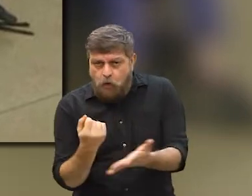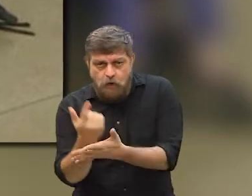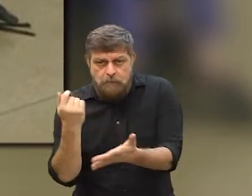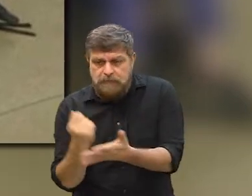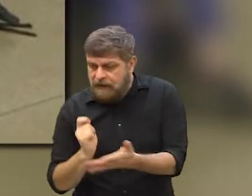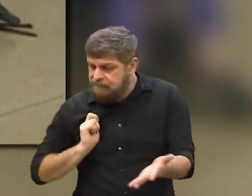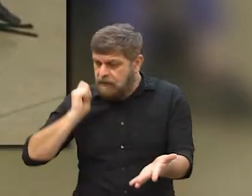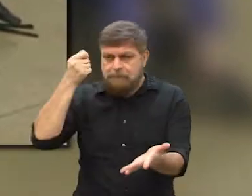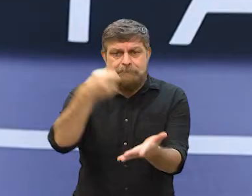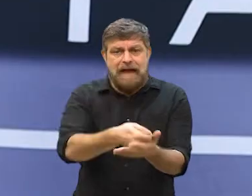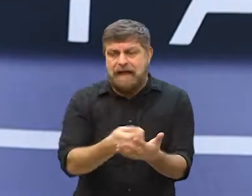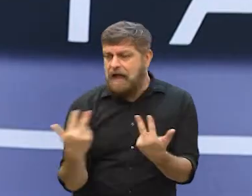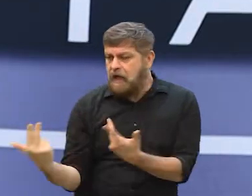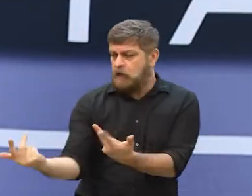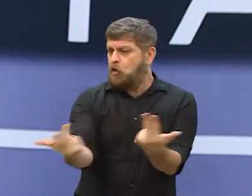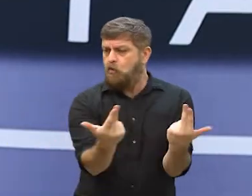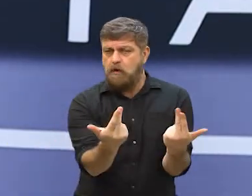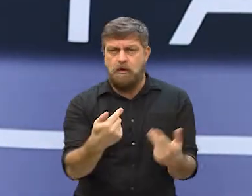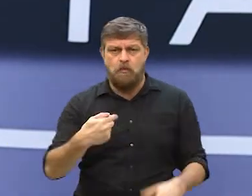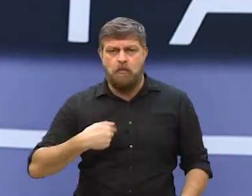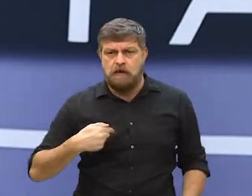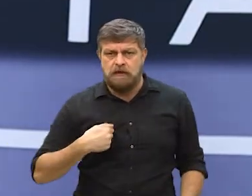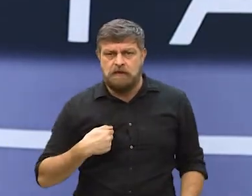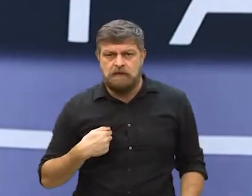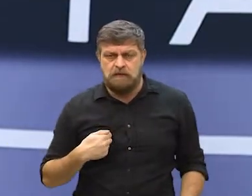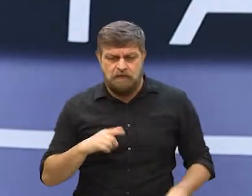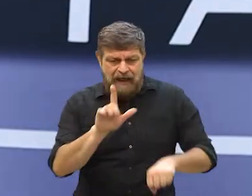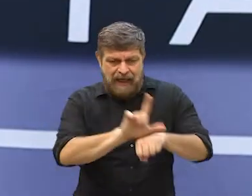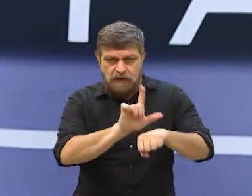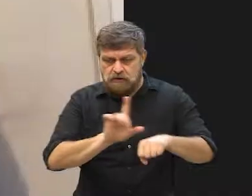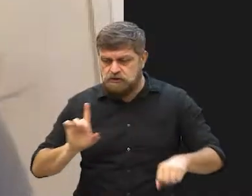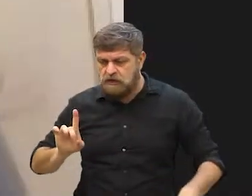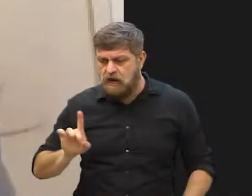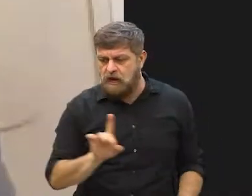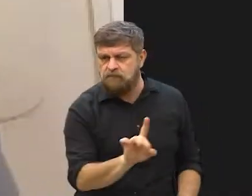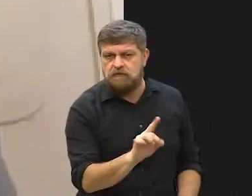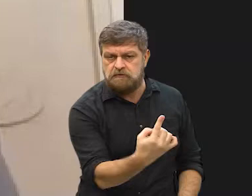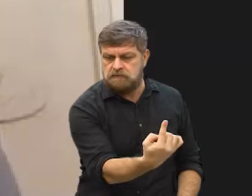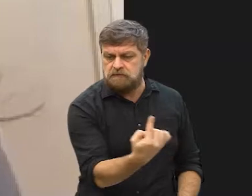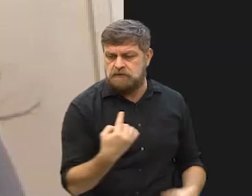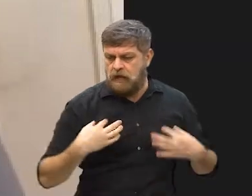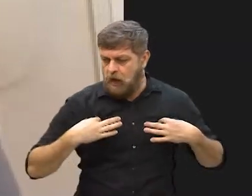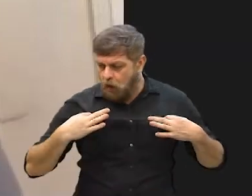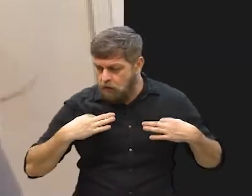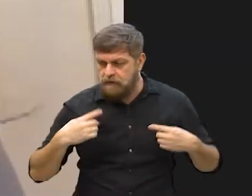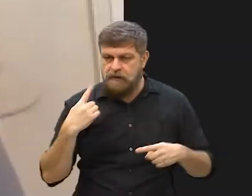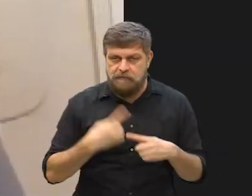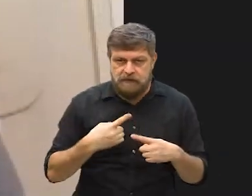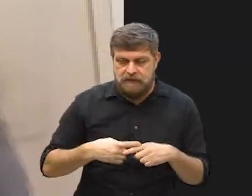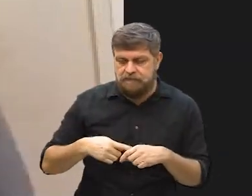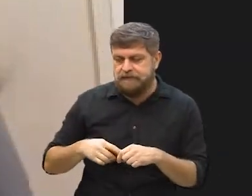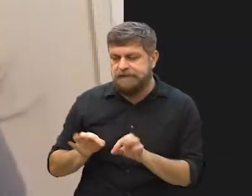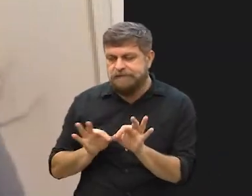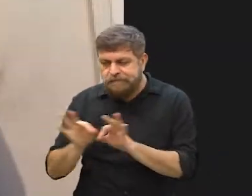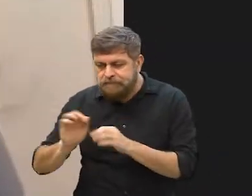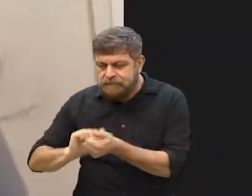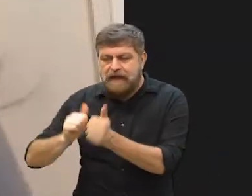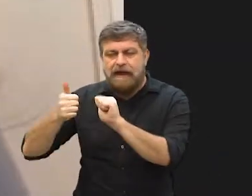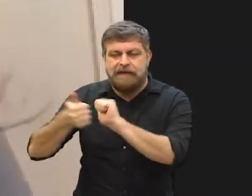uma vez, como qualquer pessoa, né? Eu não tenho gosto de sair da loja com uma roupa e vestir, porque eu vou ter que mexer nela,